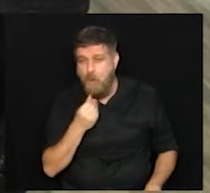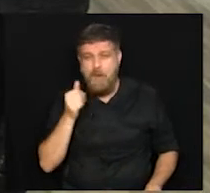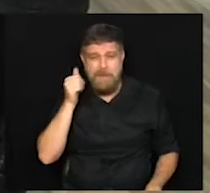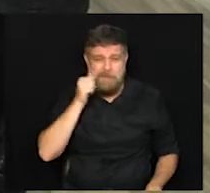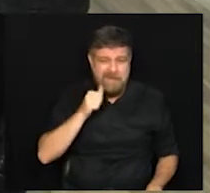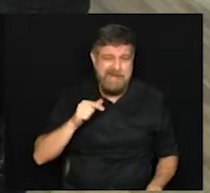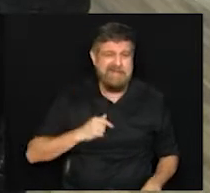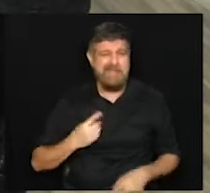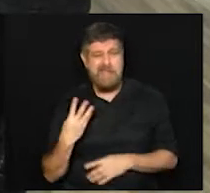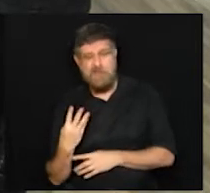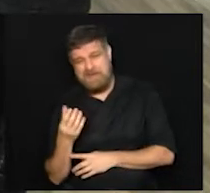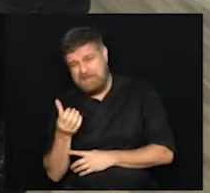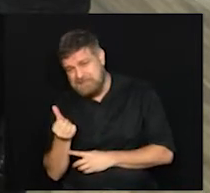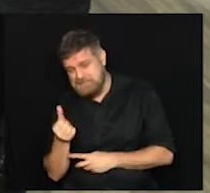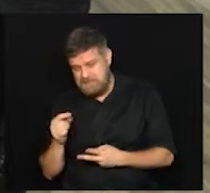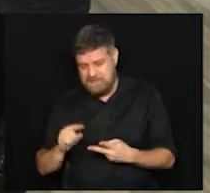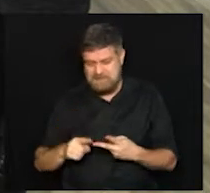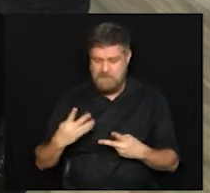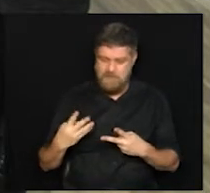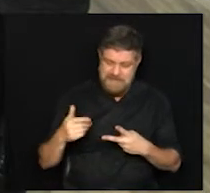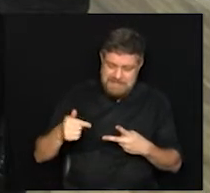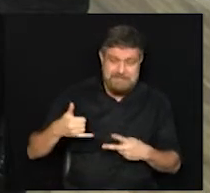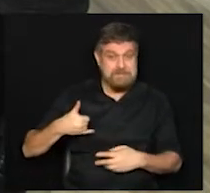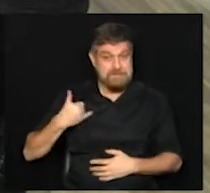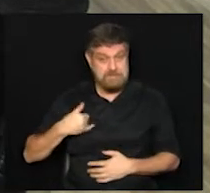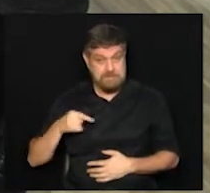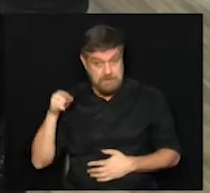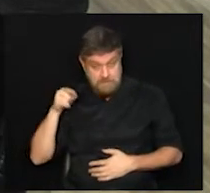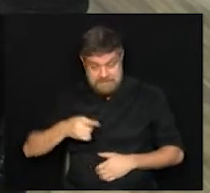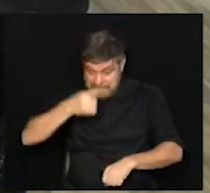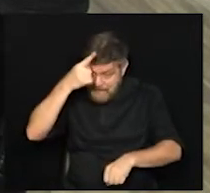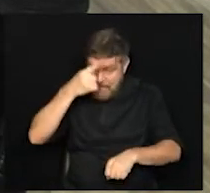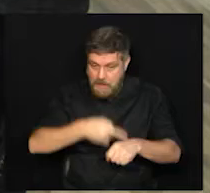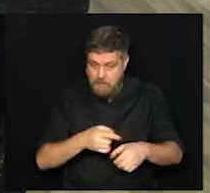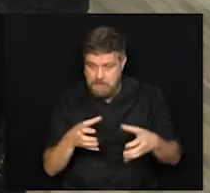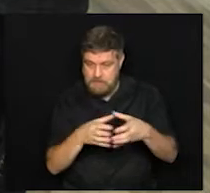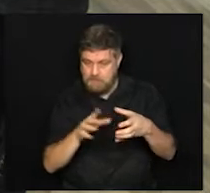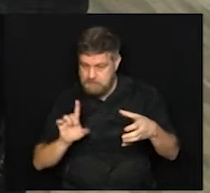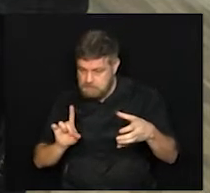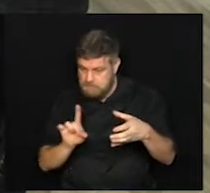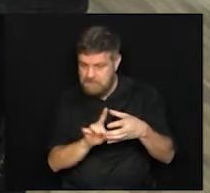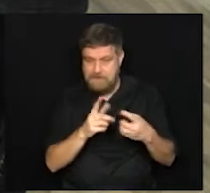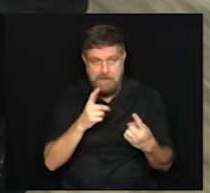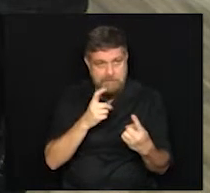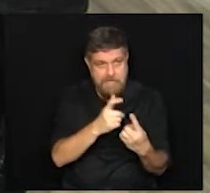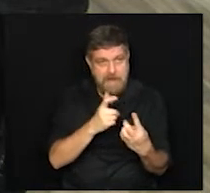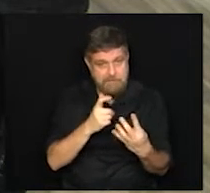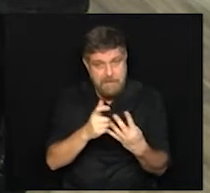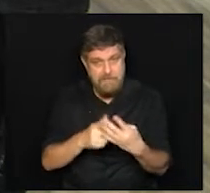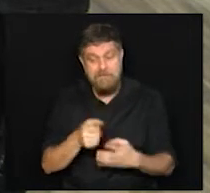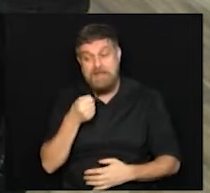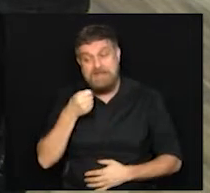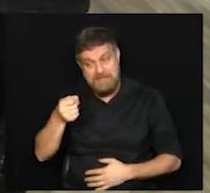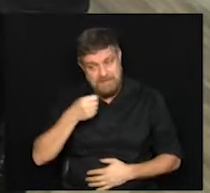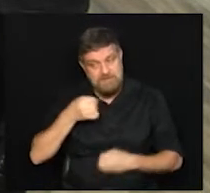tem 46, 47. Então, chegou a sua vez de se vacinar. Eu já falei aqui durante a